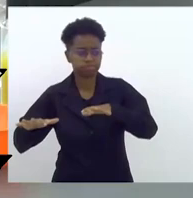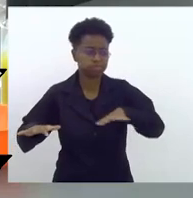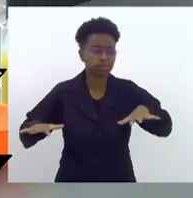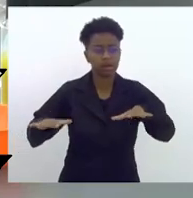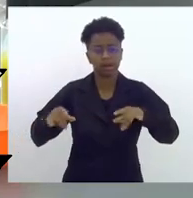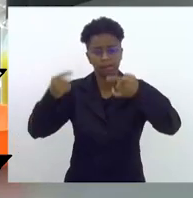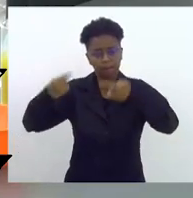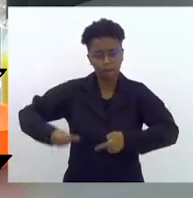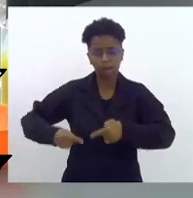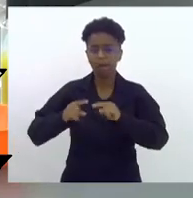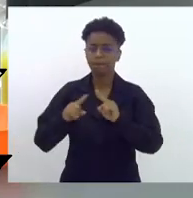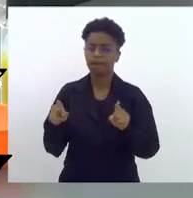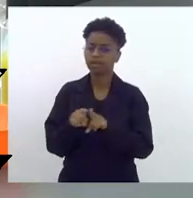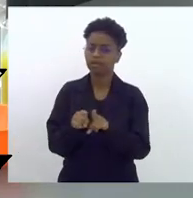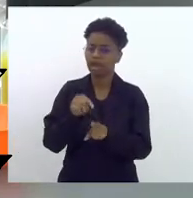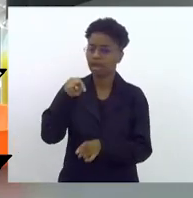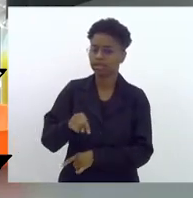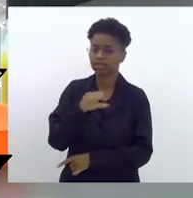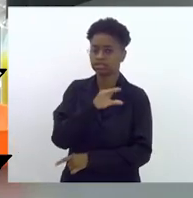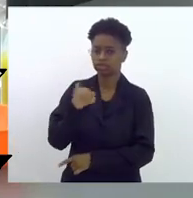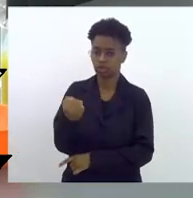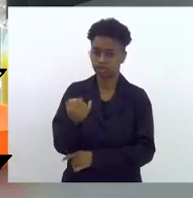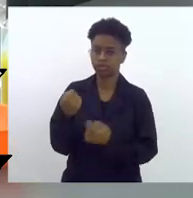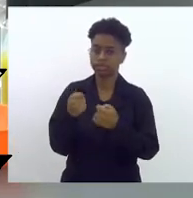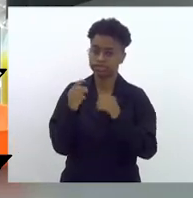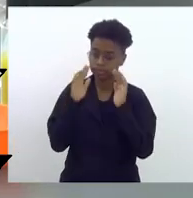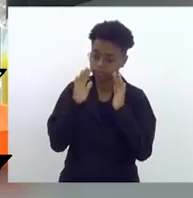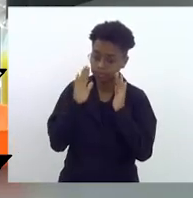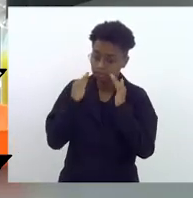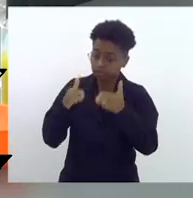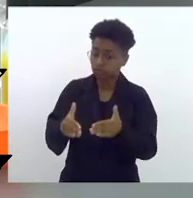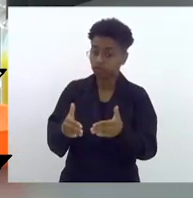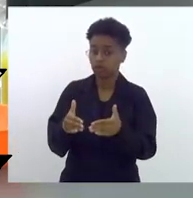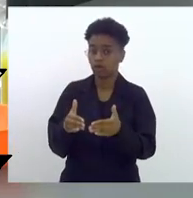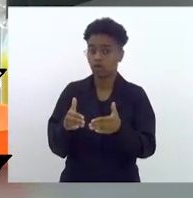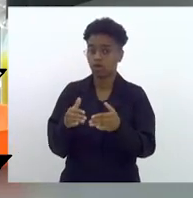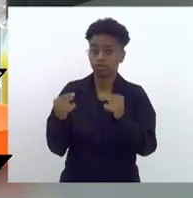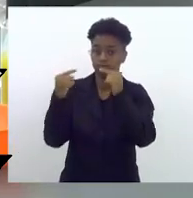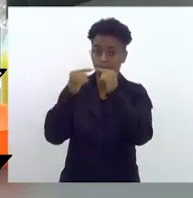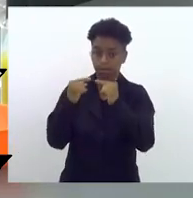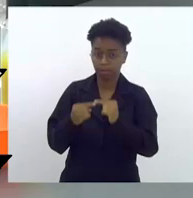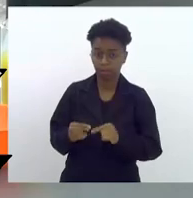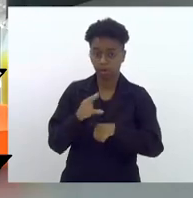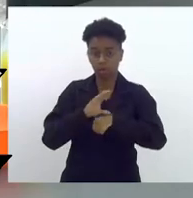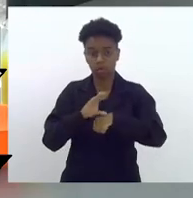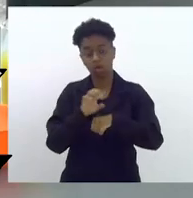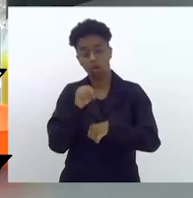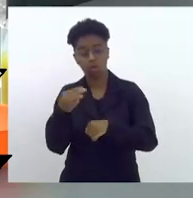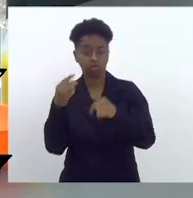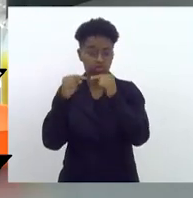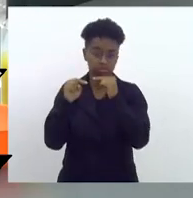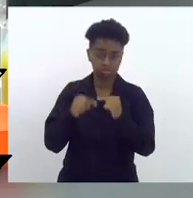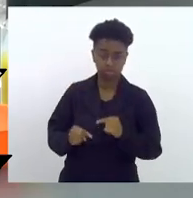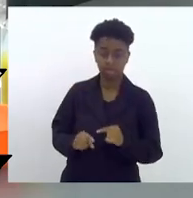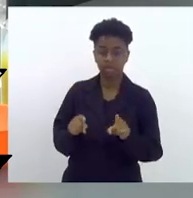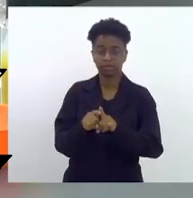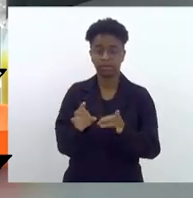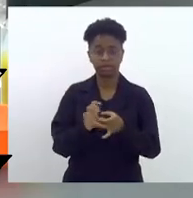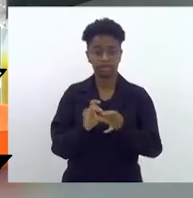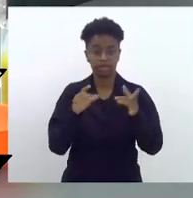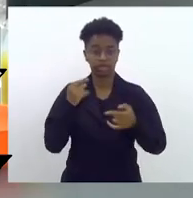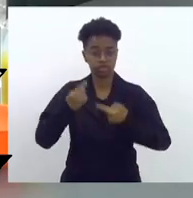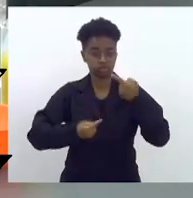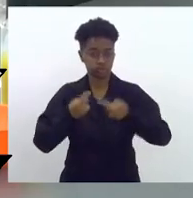também é importante tratar aqui nessa ccj de forma técnica os aspectos de constitucionalidade levar plenário deixar a discussão